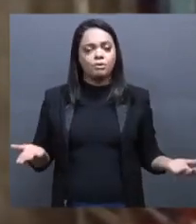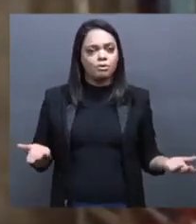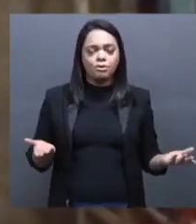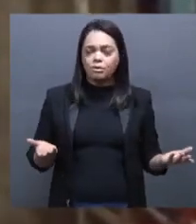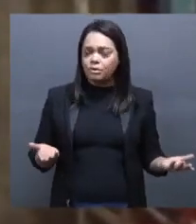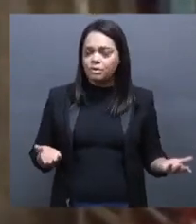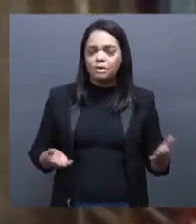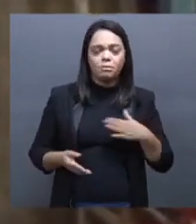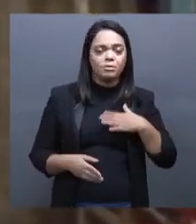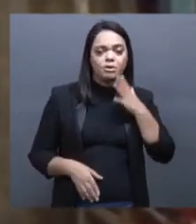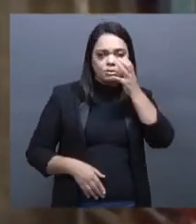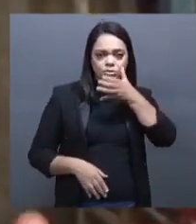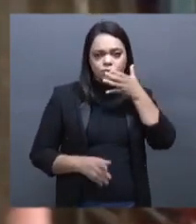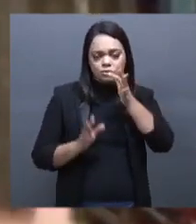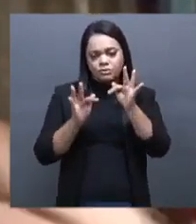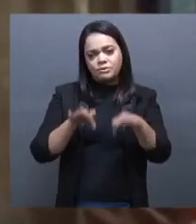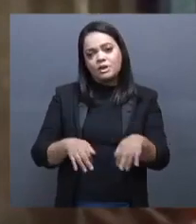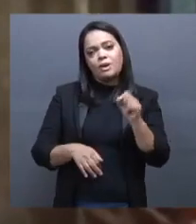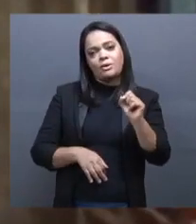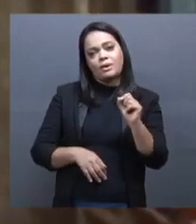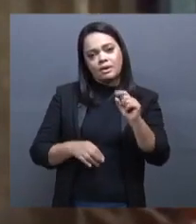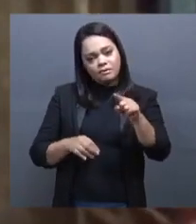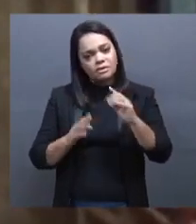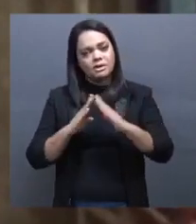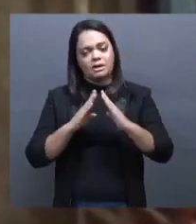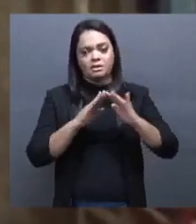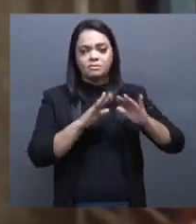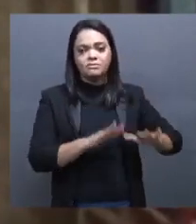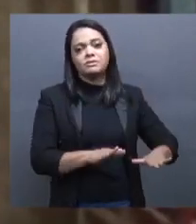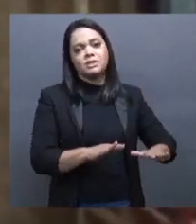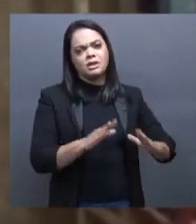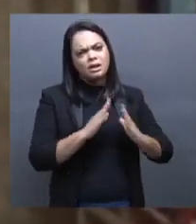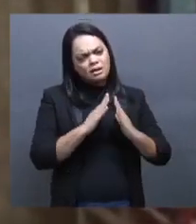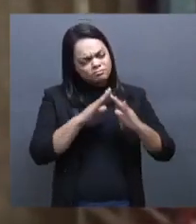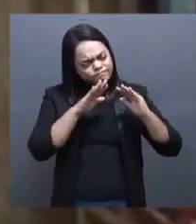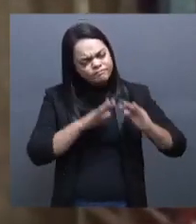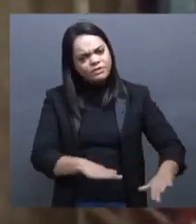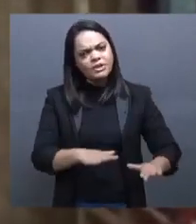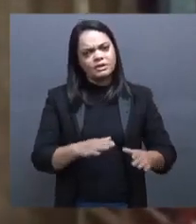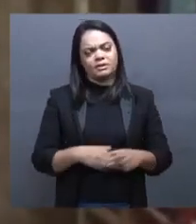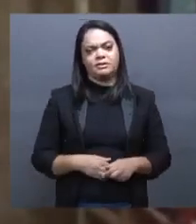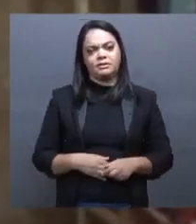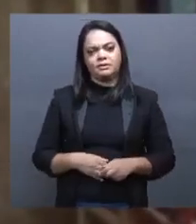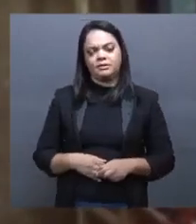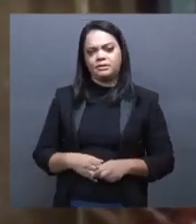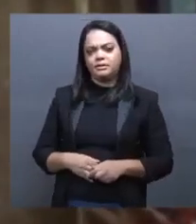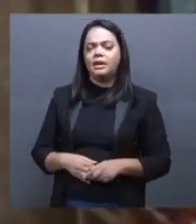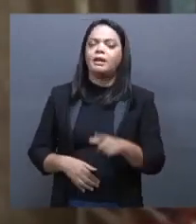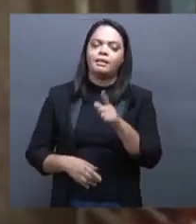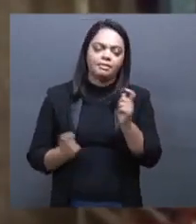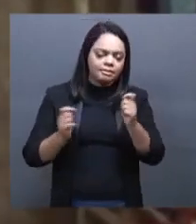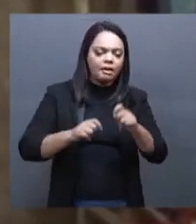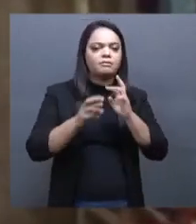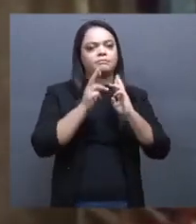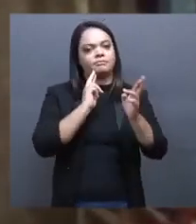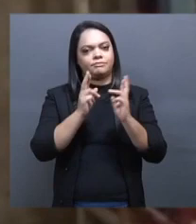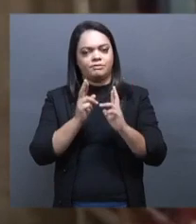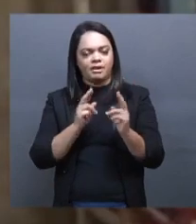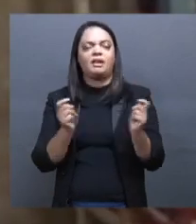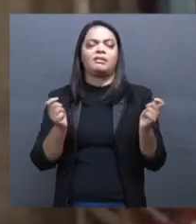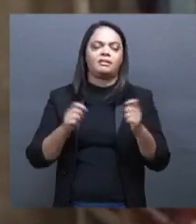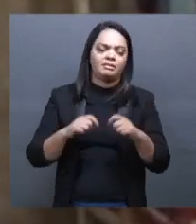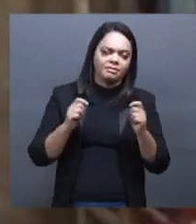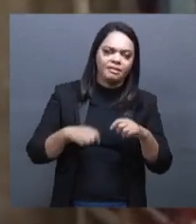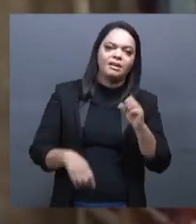como palavras finais, o que eu quero dizer é fiquem em casa, há saídas, há medidas